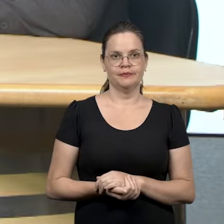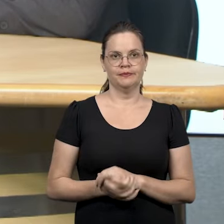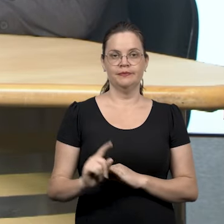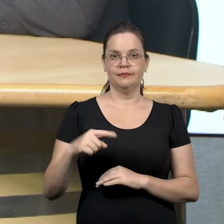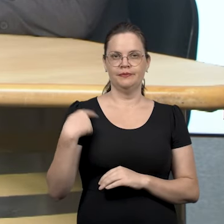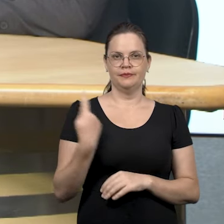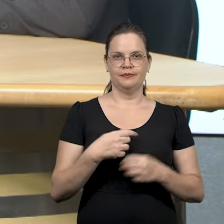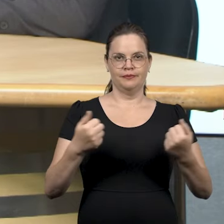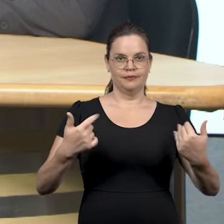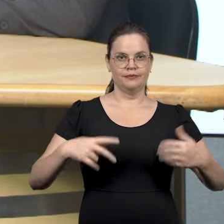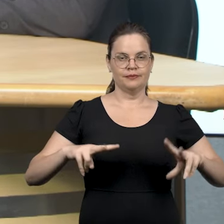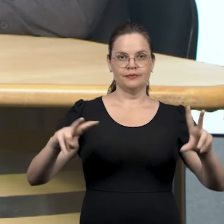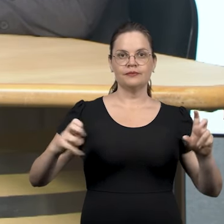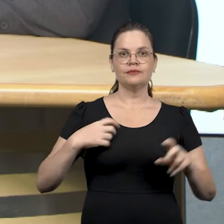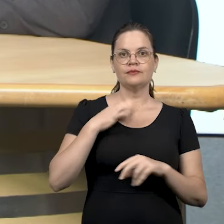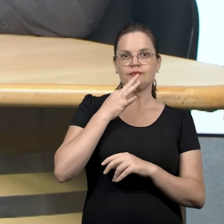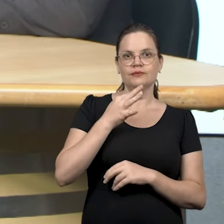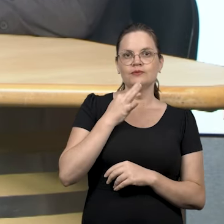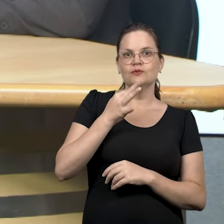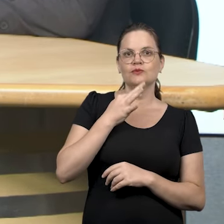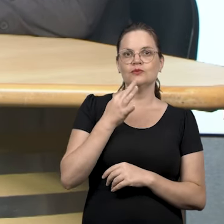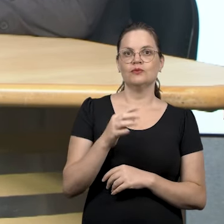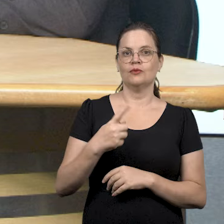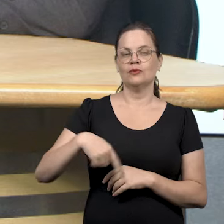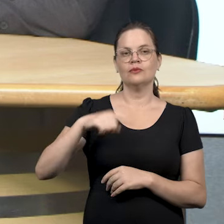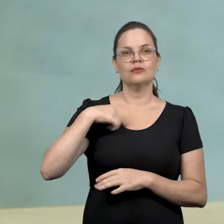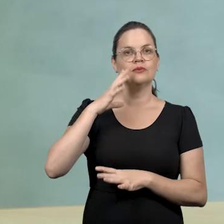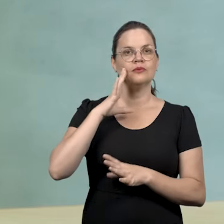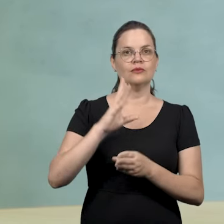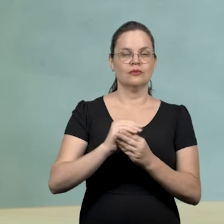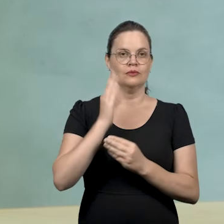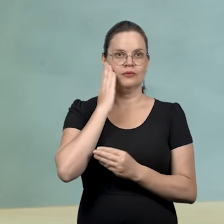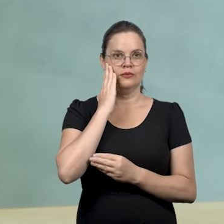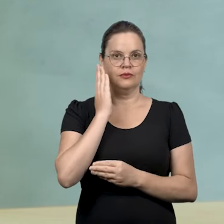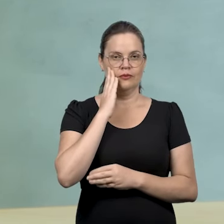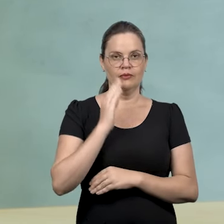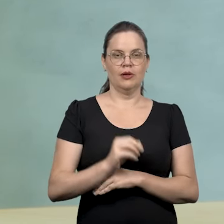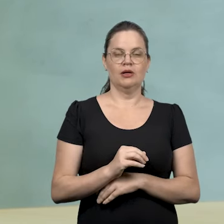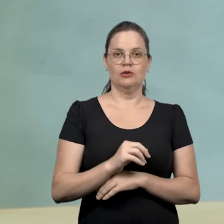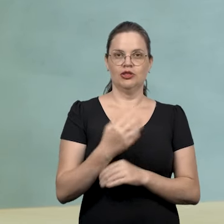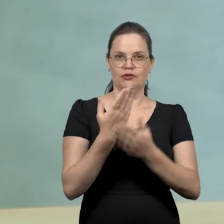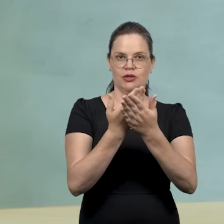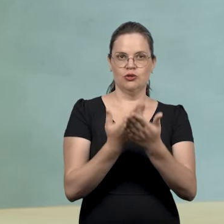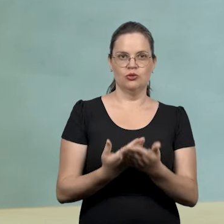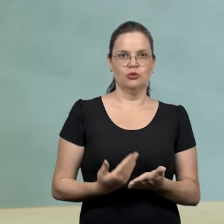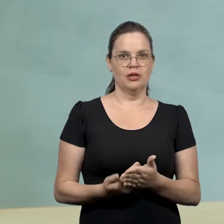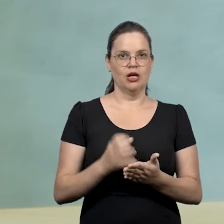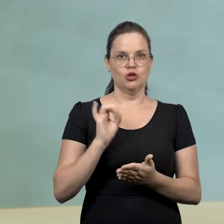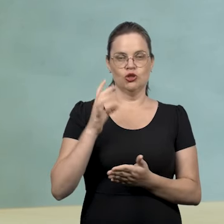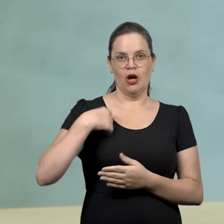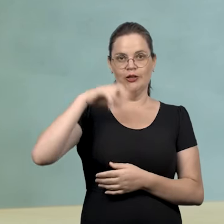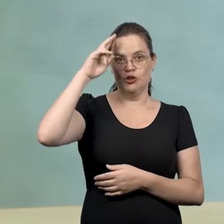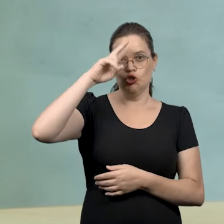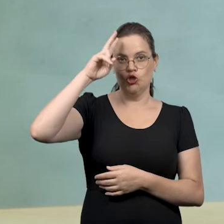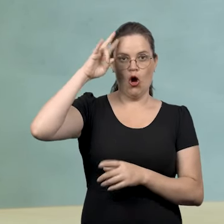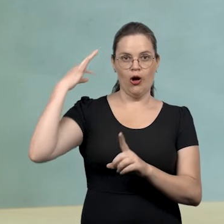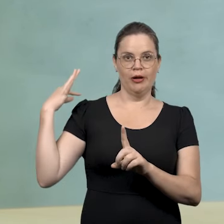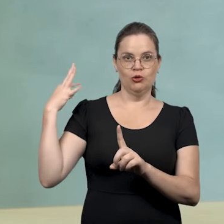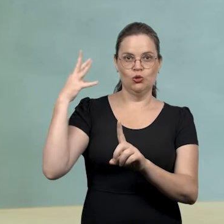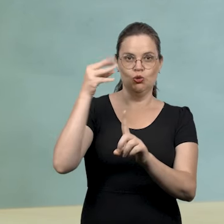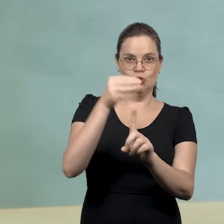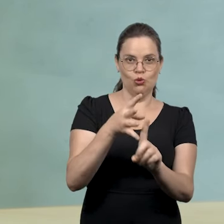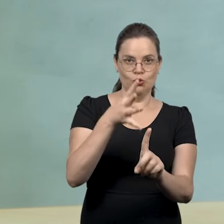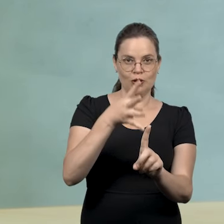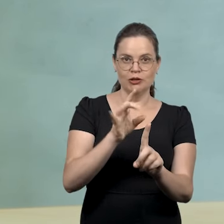nós falamos de Tomé ou falamos dos discípulos, nós vamos além do conteúdo bibliográfico de cada um